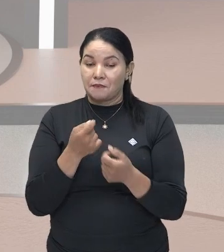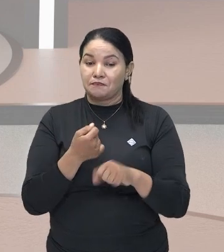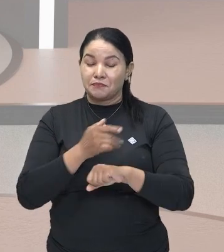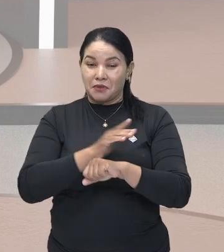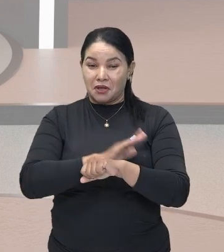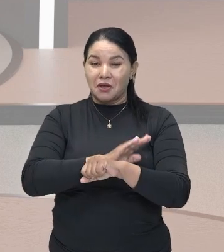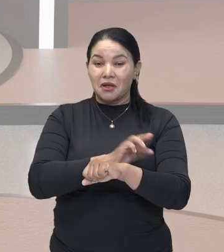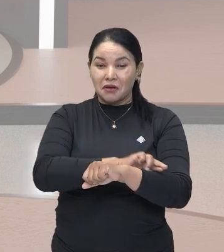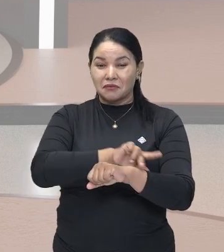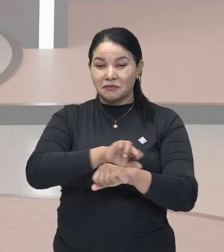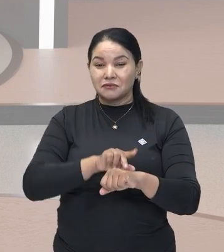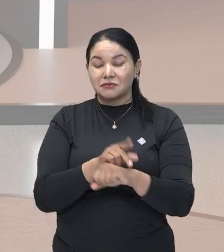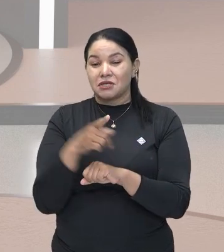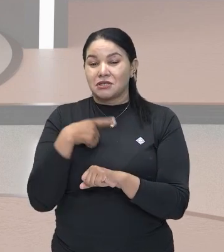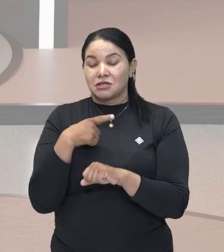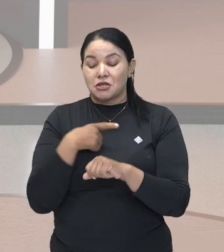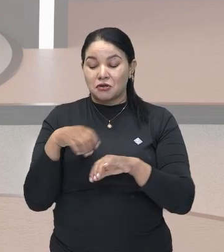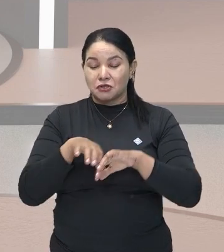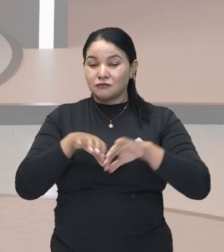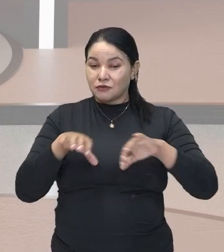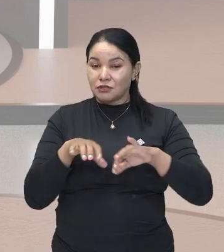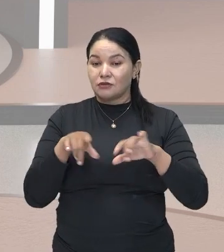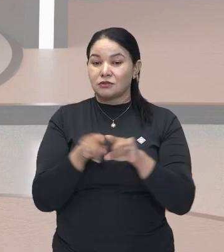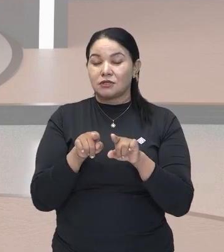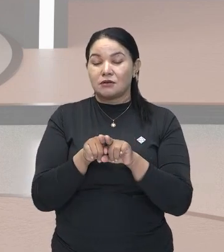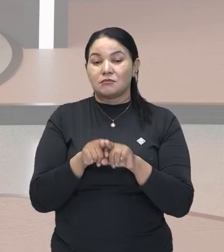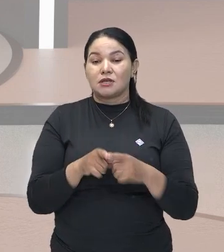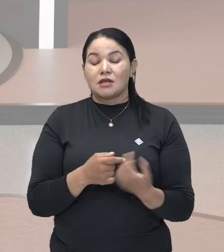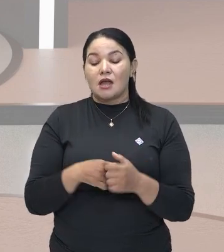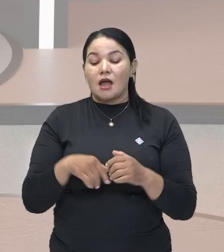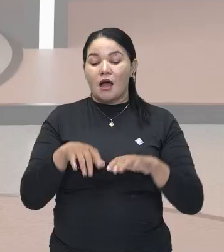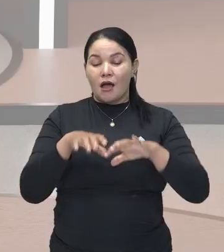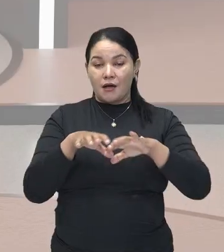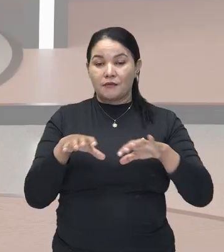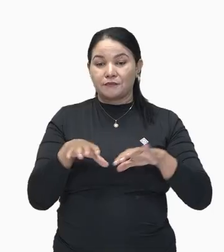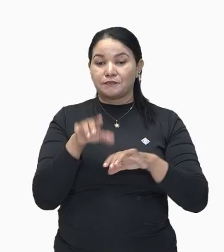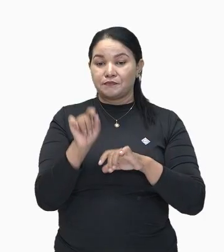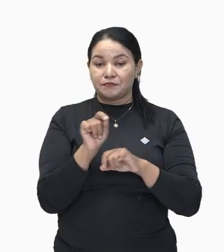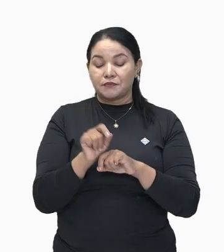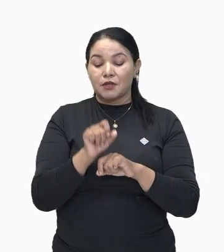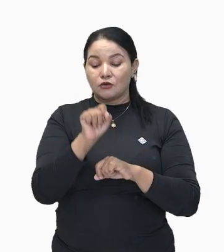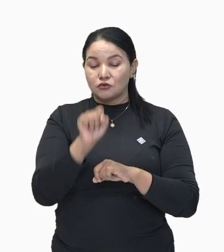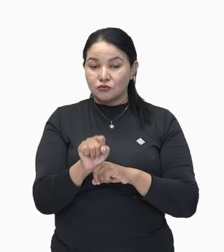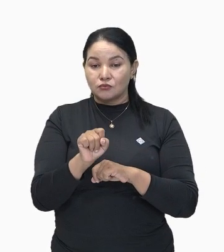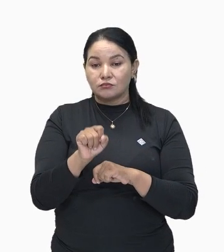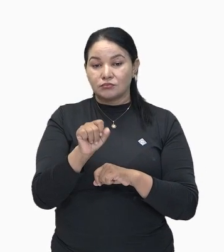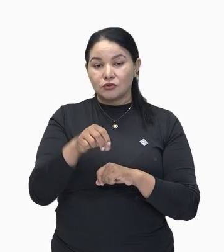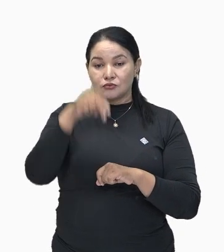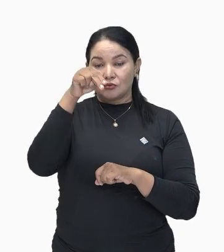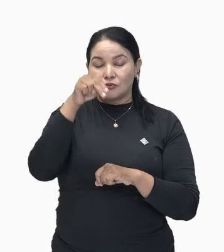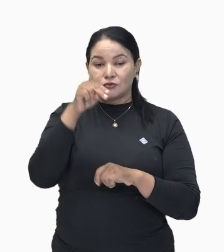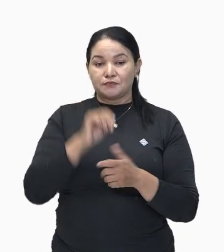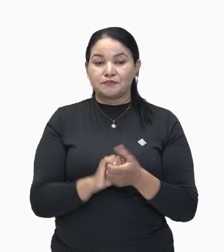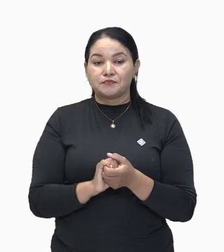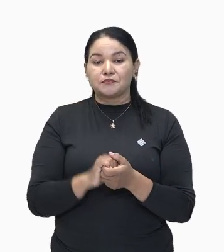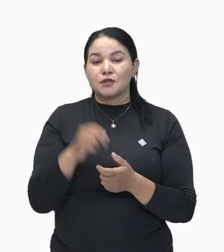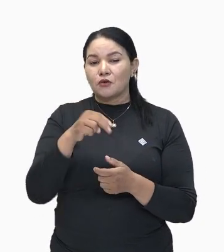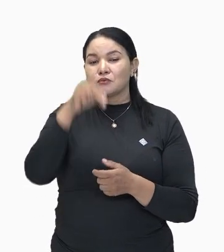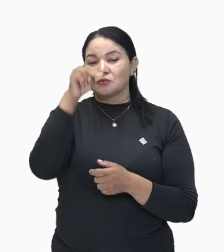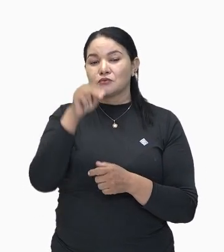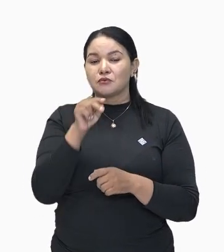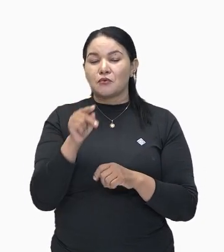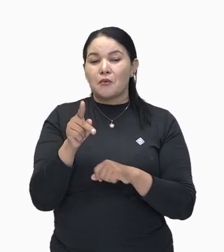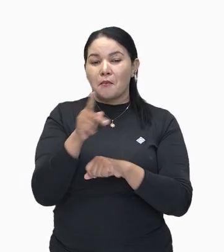vai realmente ocorrer a divisão ali da área do sul e do norte. No sul do país, gente, a gente observa que as situações elas são